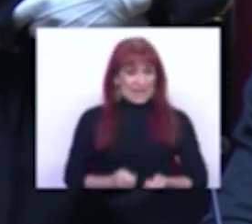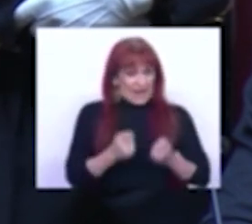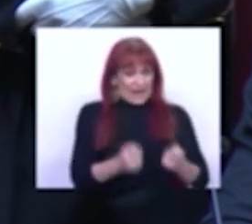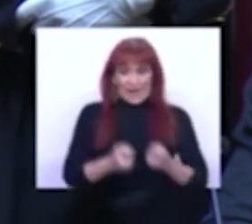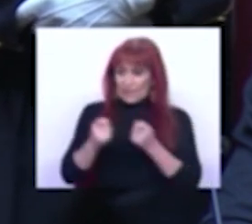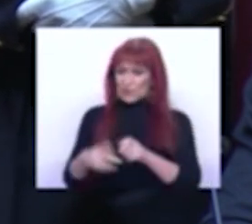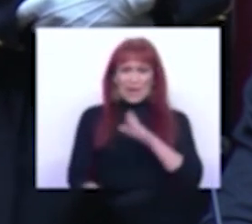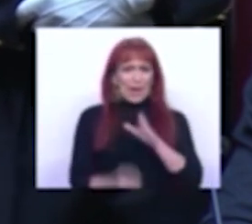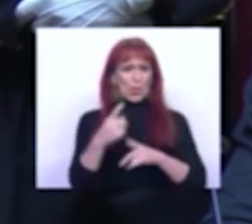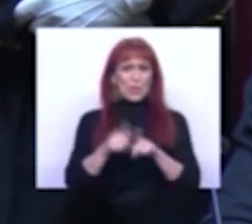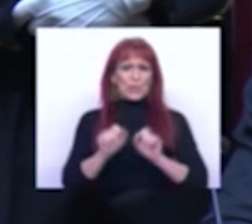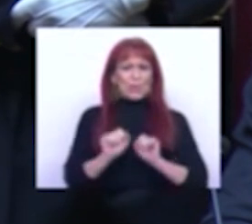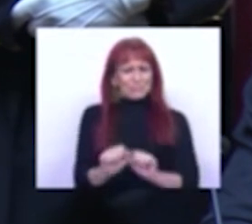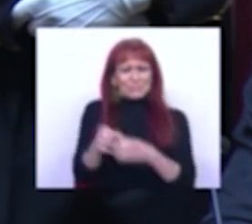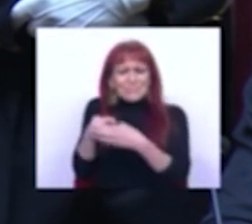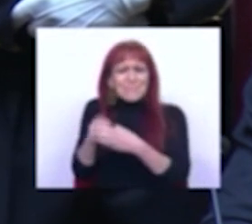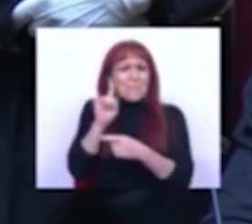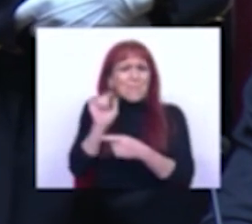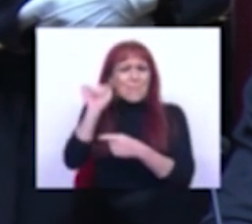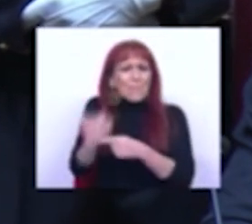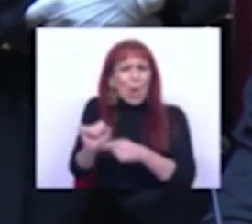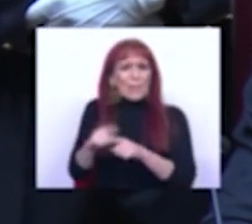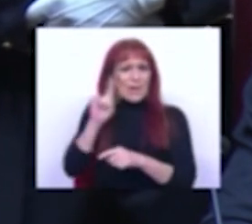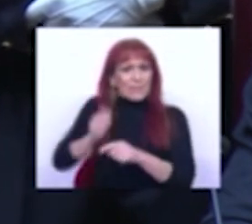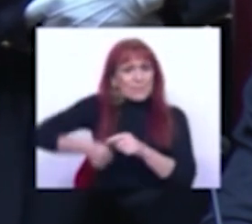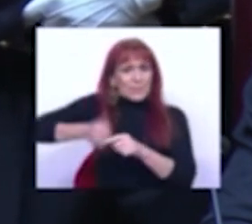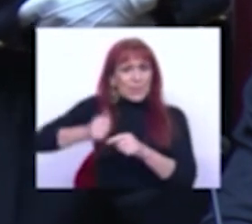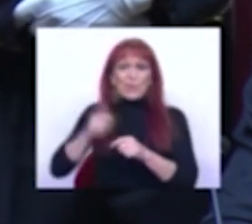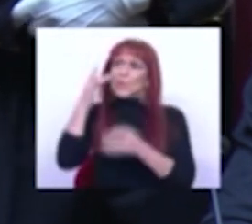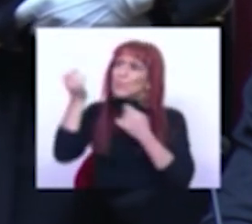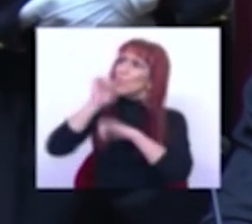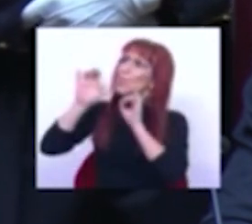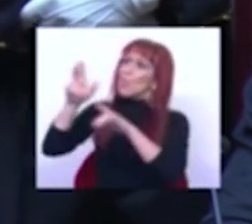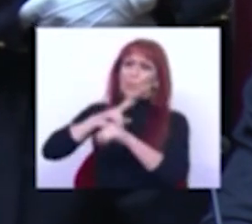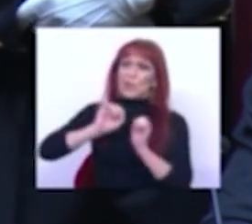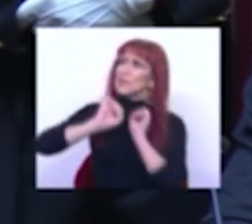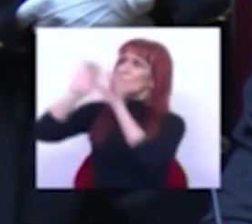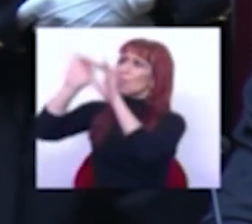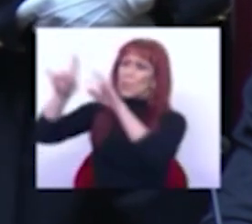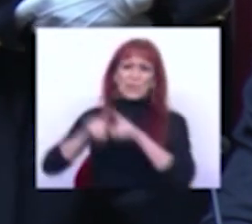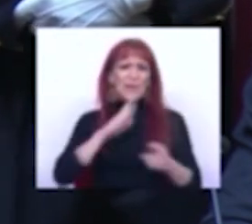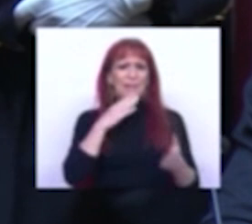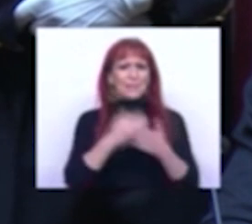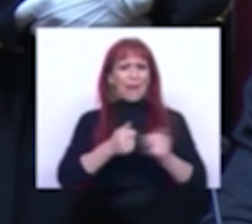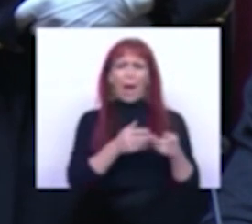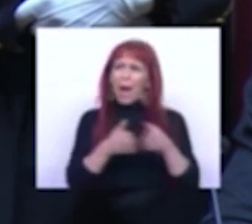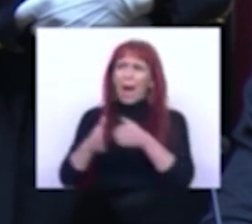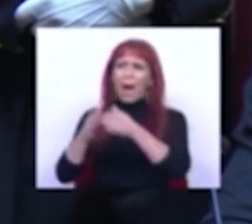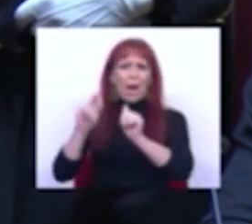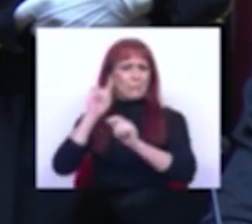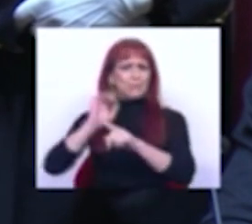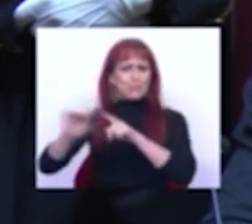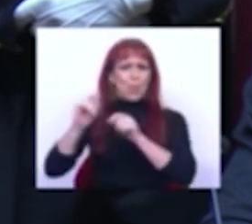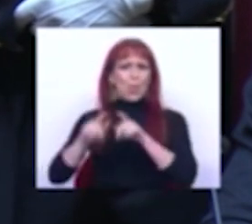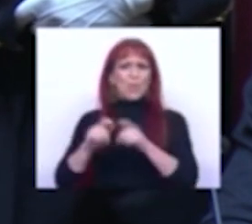investimento, criando um nicho próprio e valioso para certas exportações nacionais, servindo de veículo privilegiado